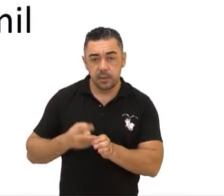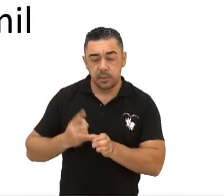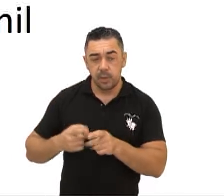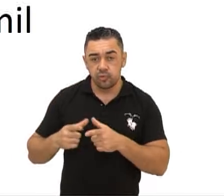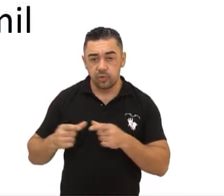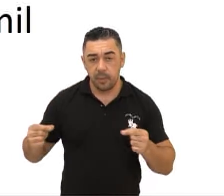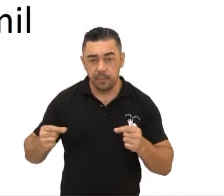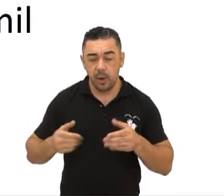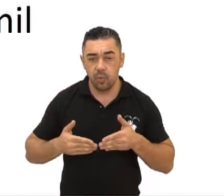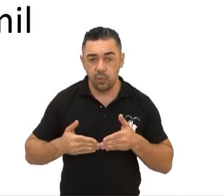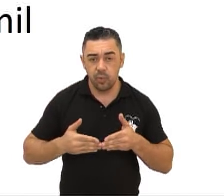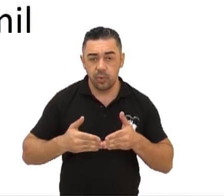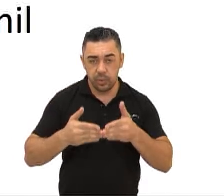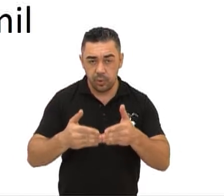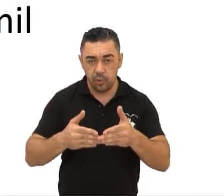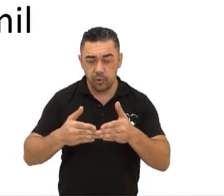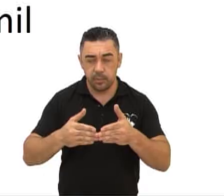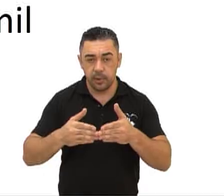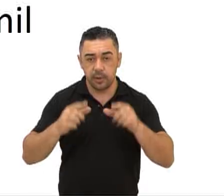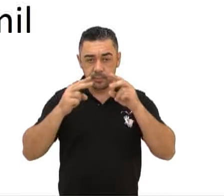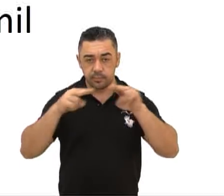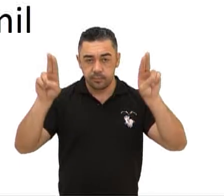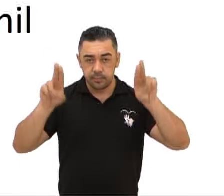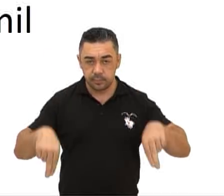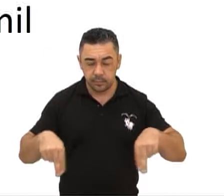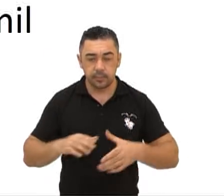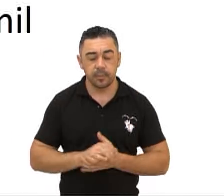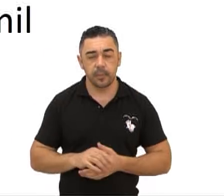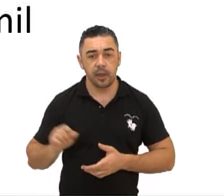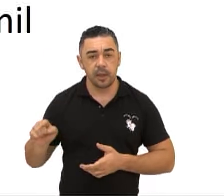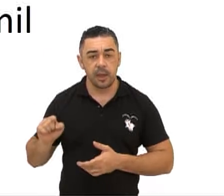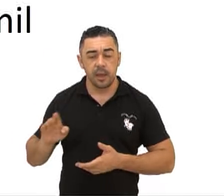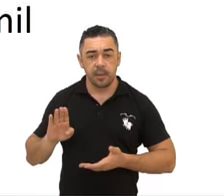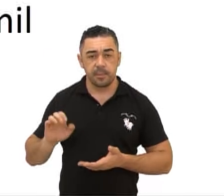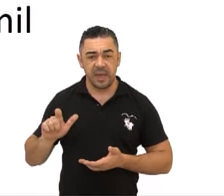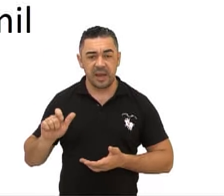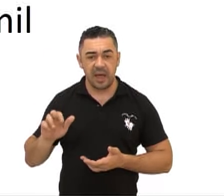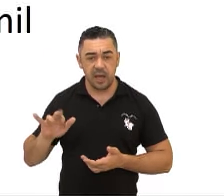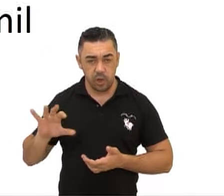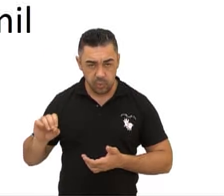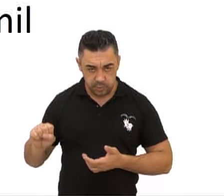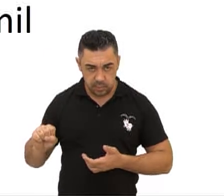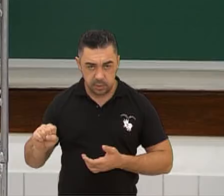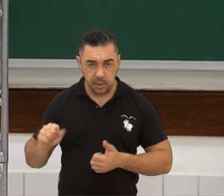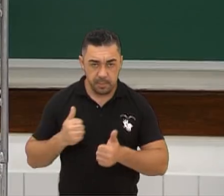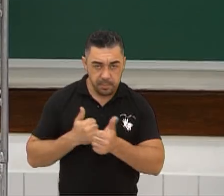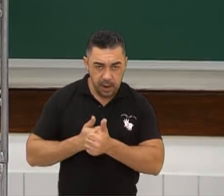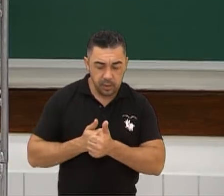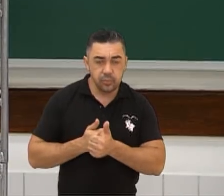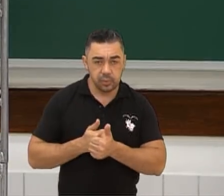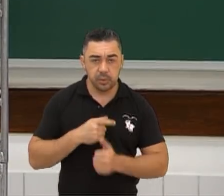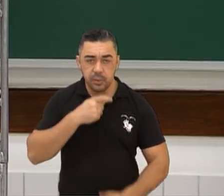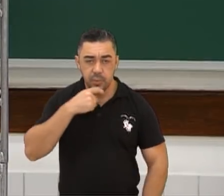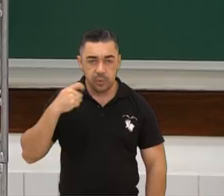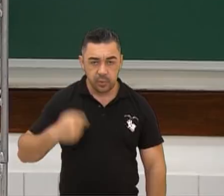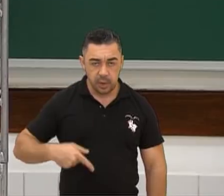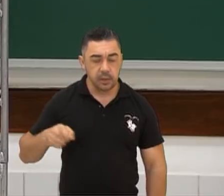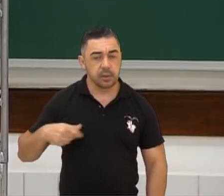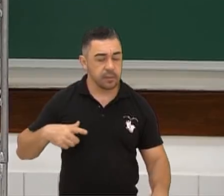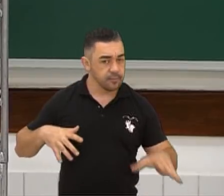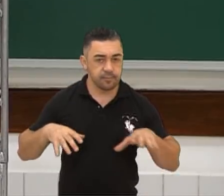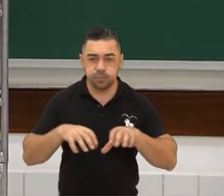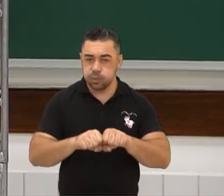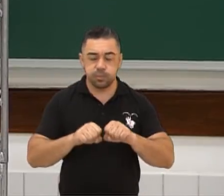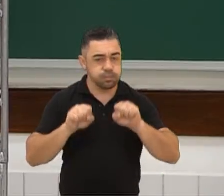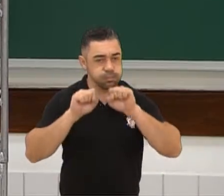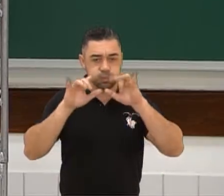disso. Cerca de 23% do território de Belarus, dentro da União Soviética, vizinha à Ucrânia, foi todo tomado.